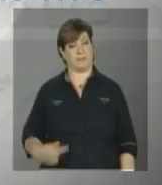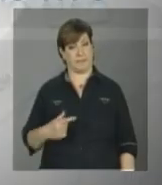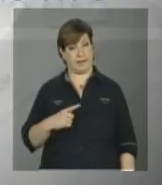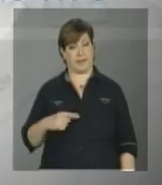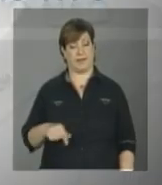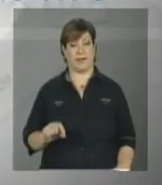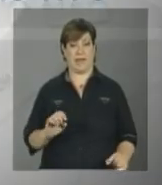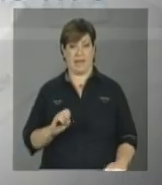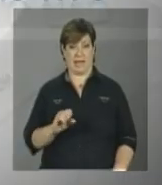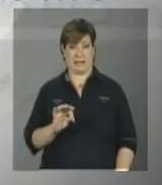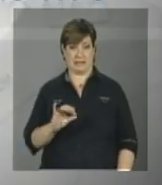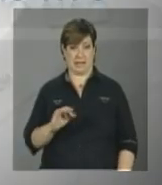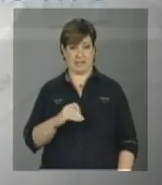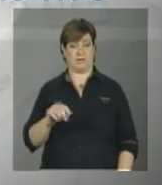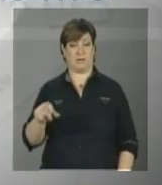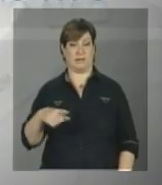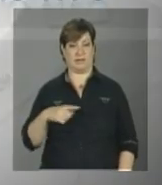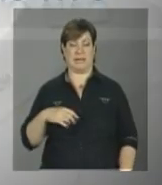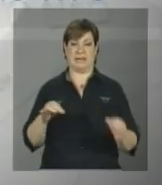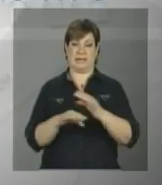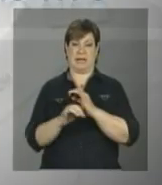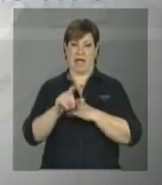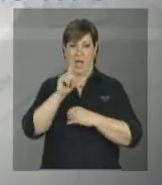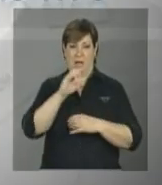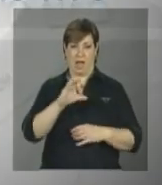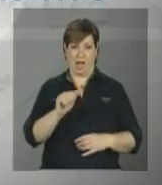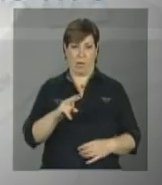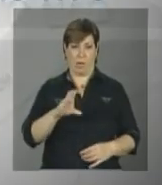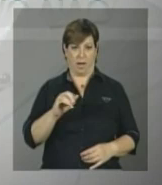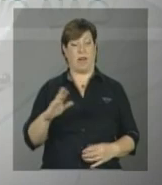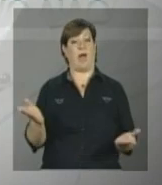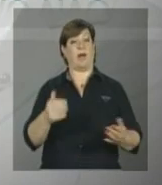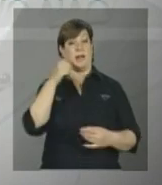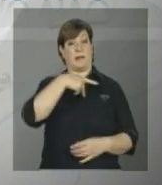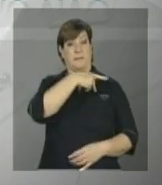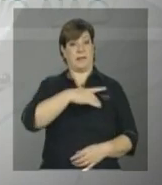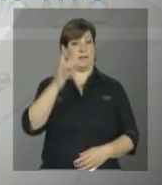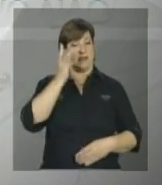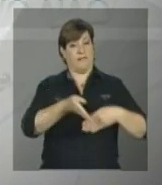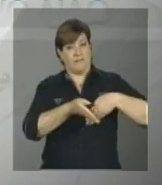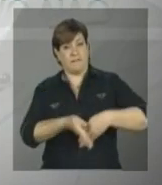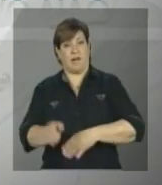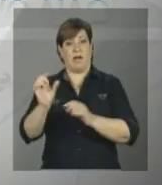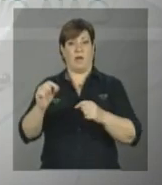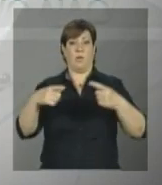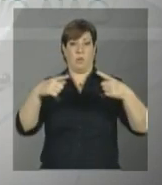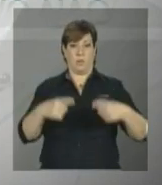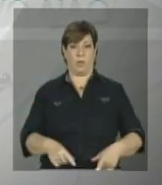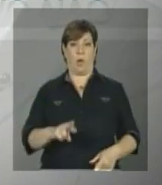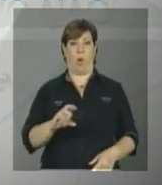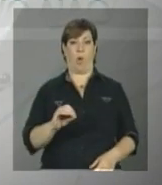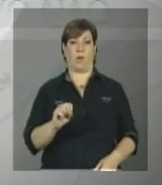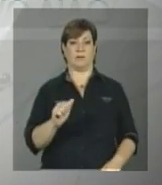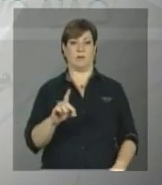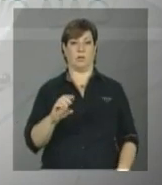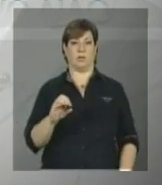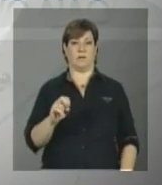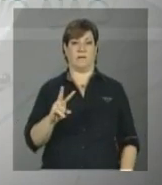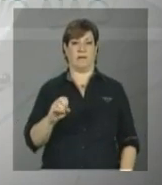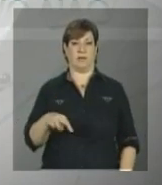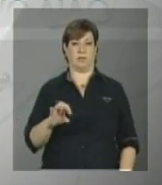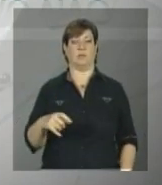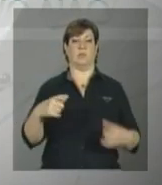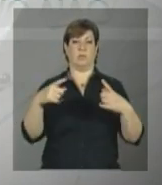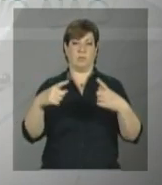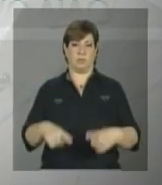Bom, da estação de tratamento de água de Caucaia, a presidenta Dilma segue agora para o mirante Rosa dos Ventos do projeto Vila do Mar,